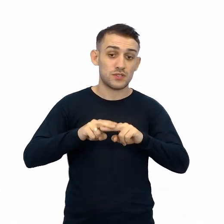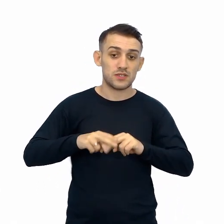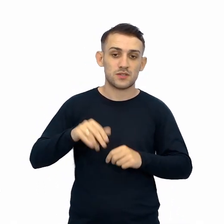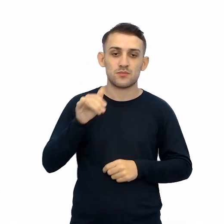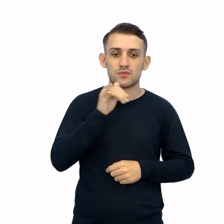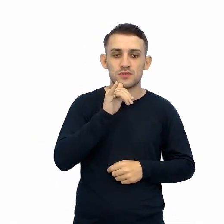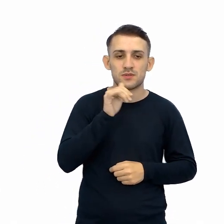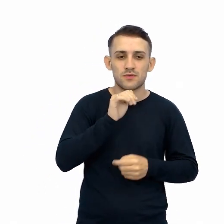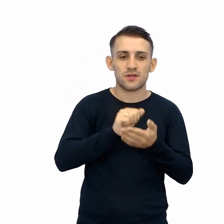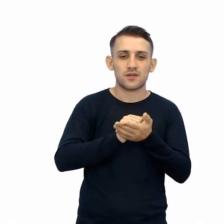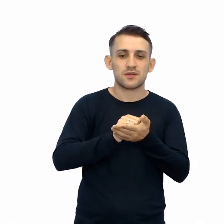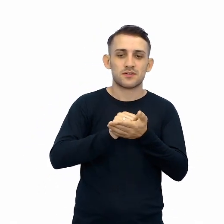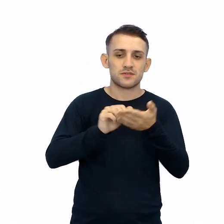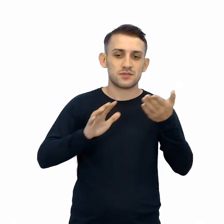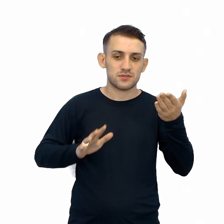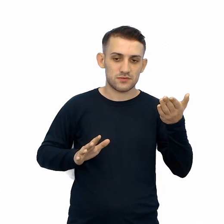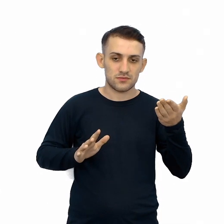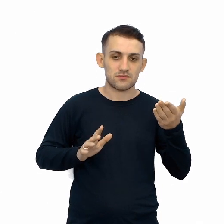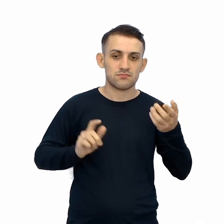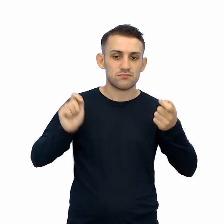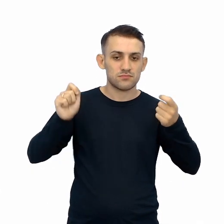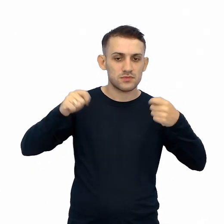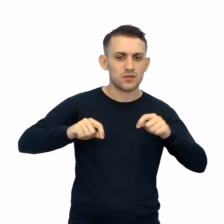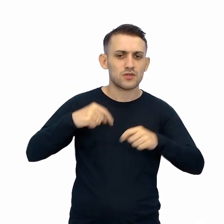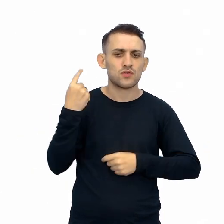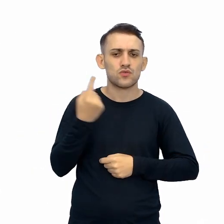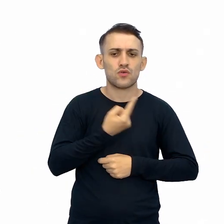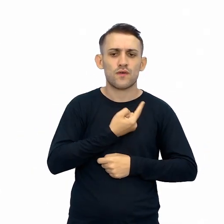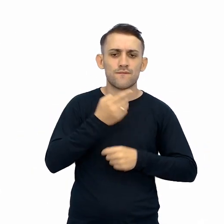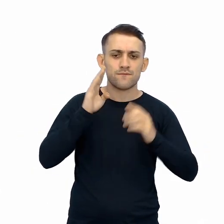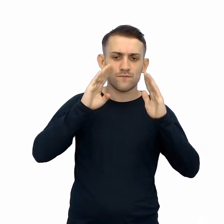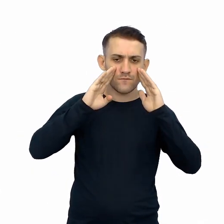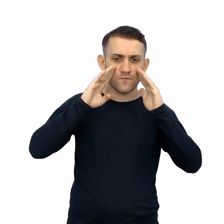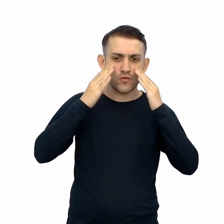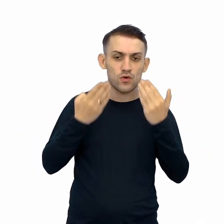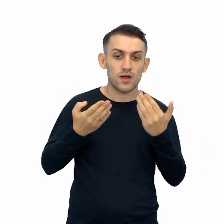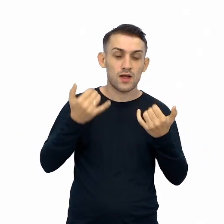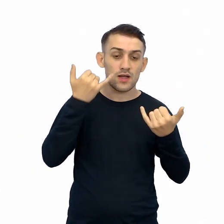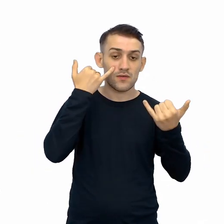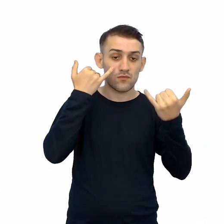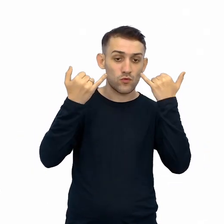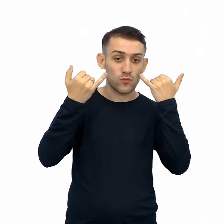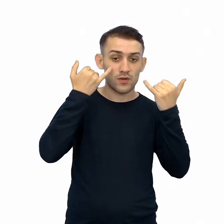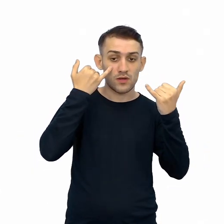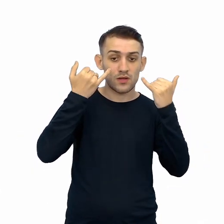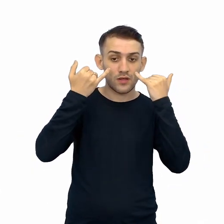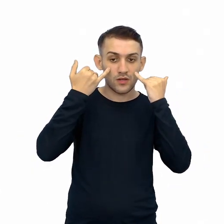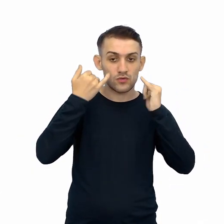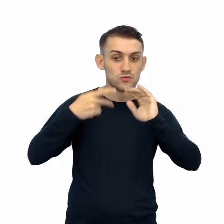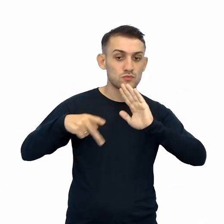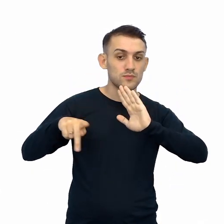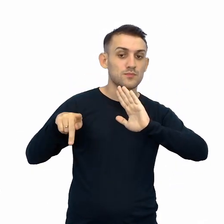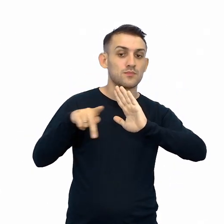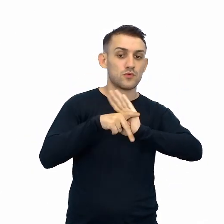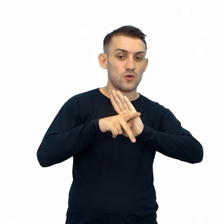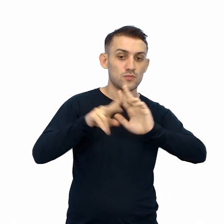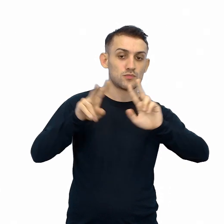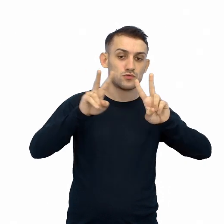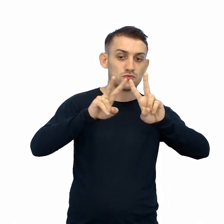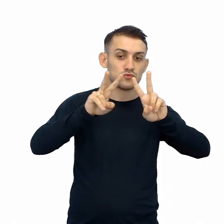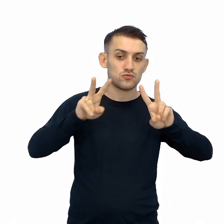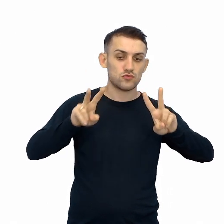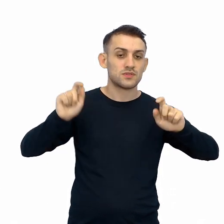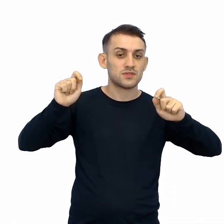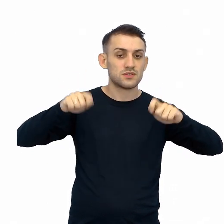há atividades que vão focalizar informações específicas sobre o conto que